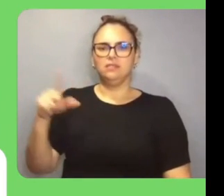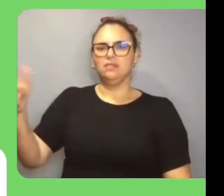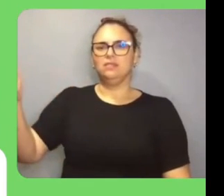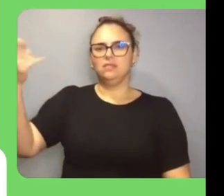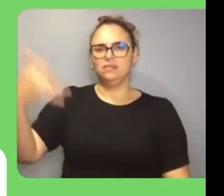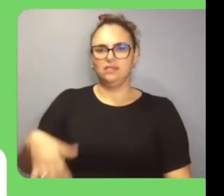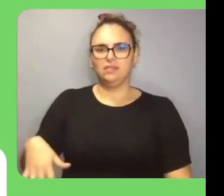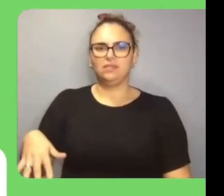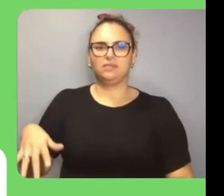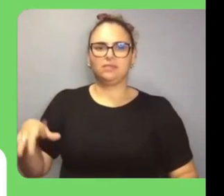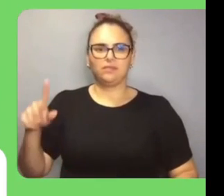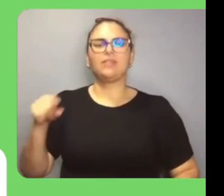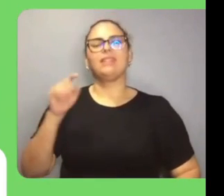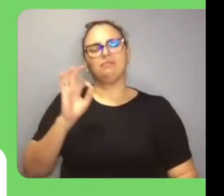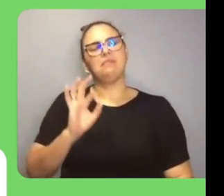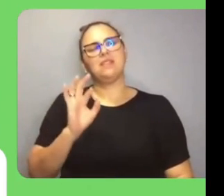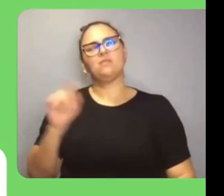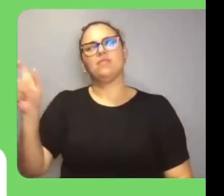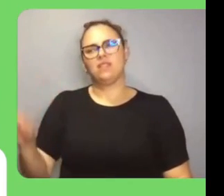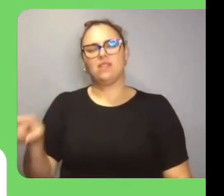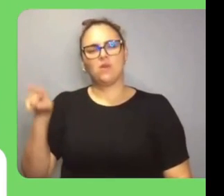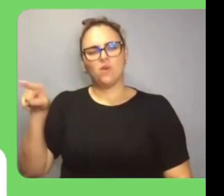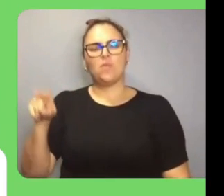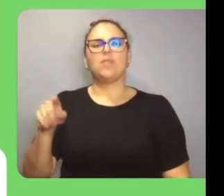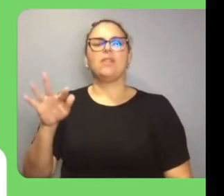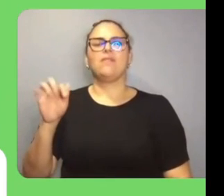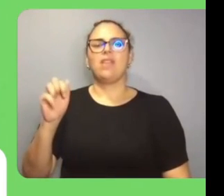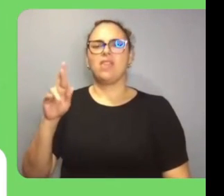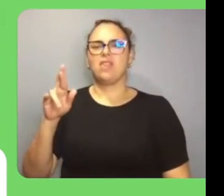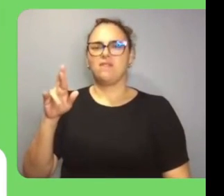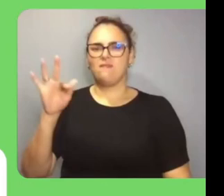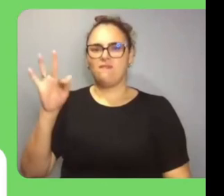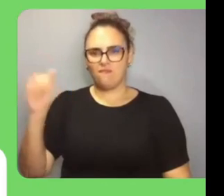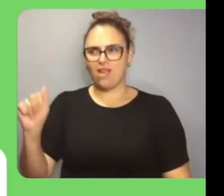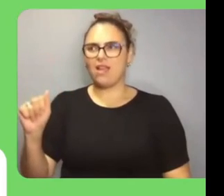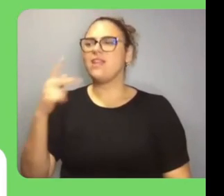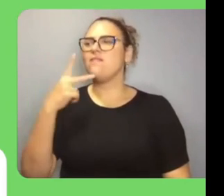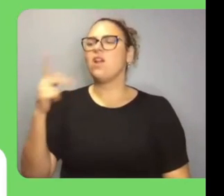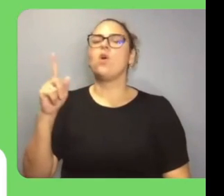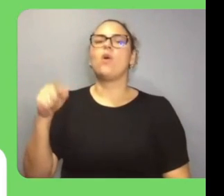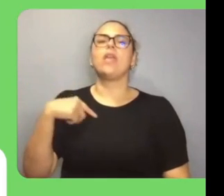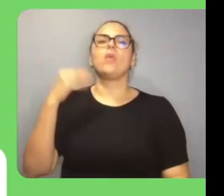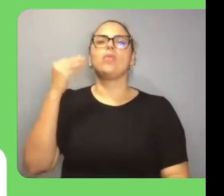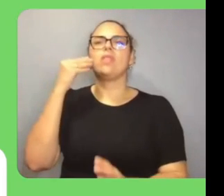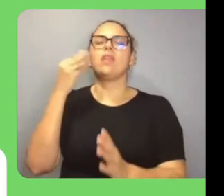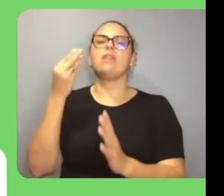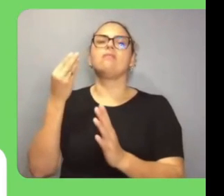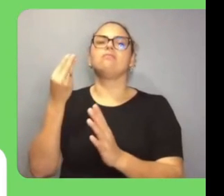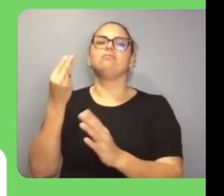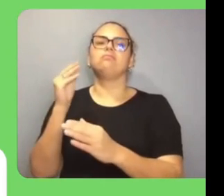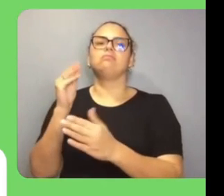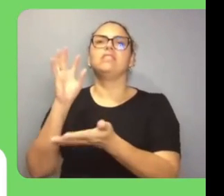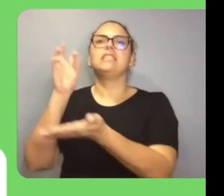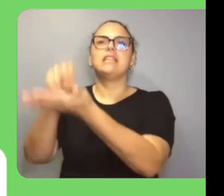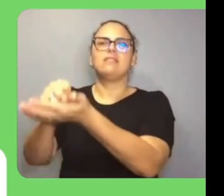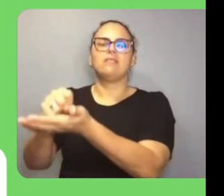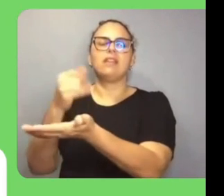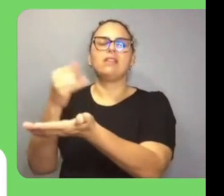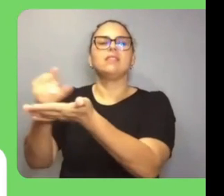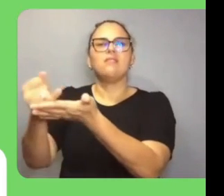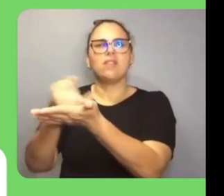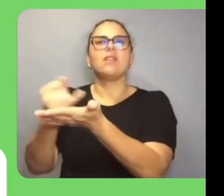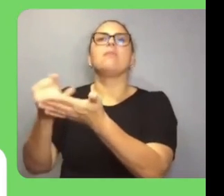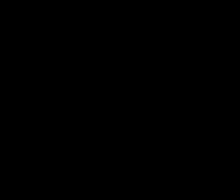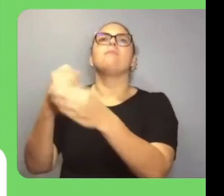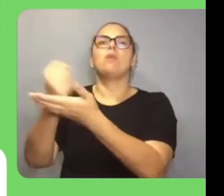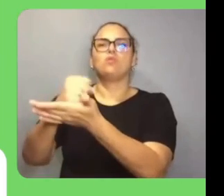né? É uma pessoa que falou assim, escrevi meu jogo para um evento muito grande, não foi aceito,